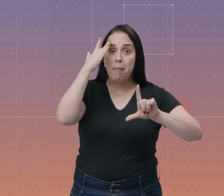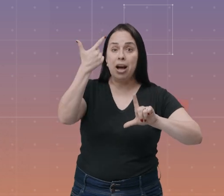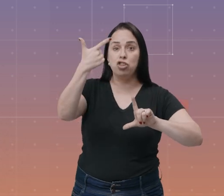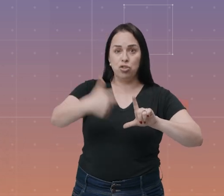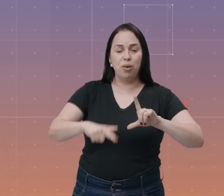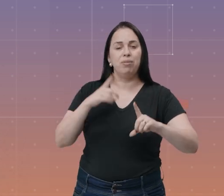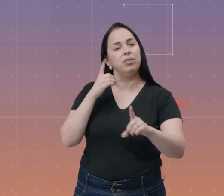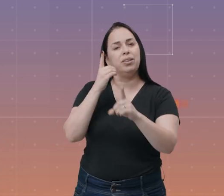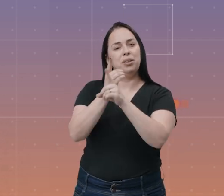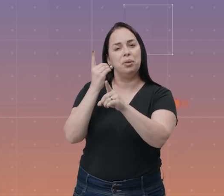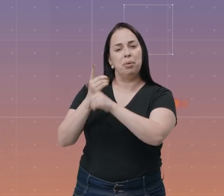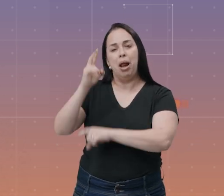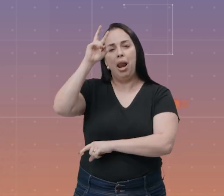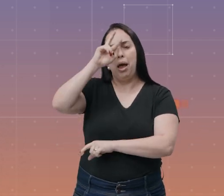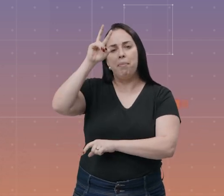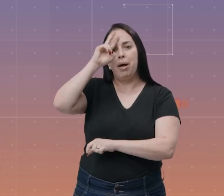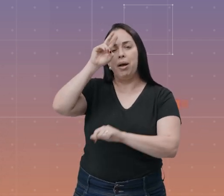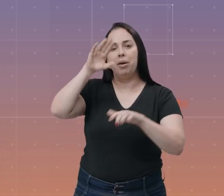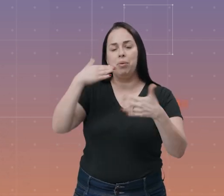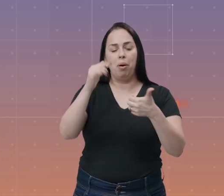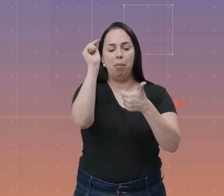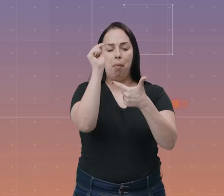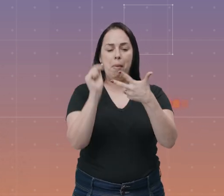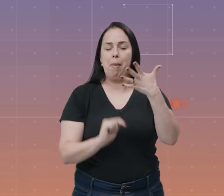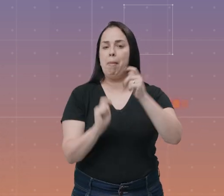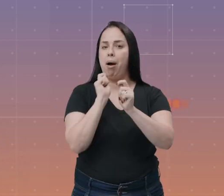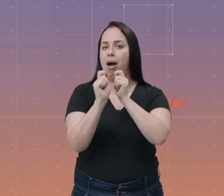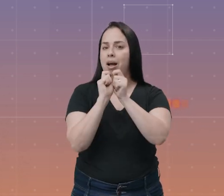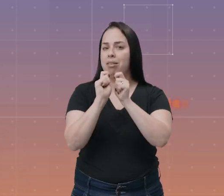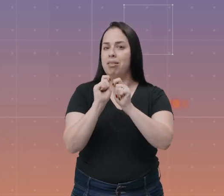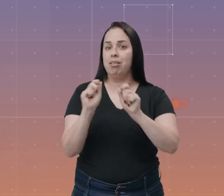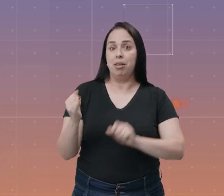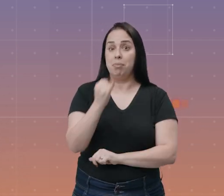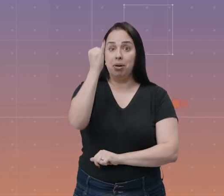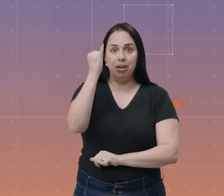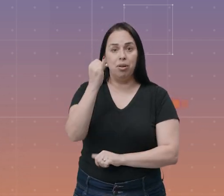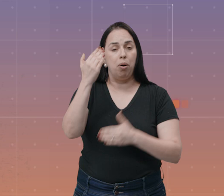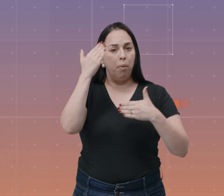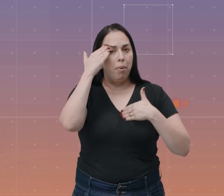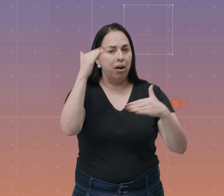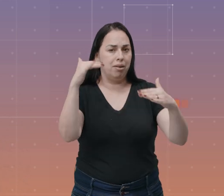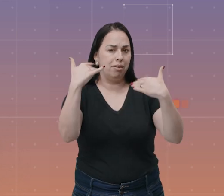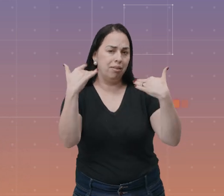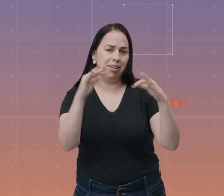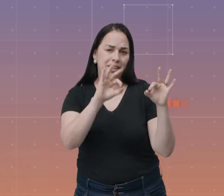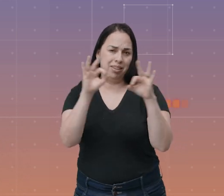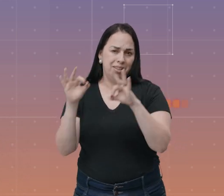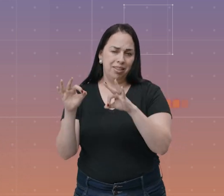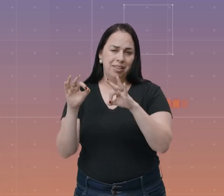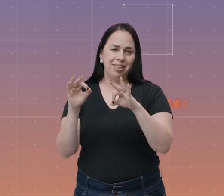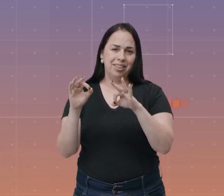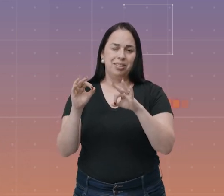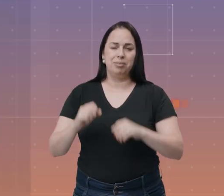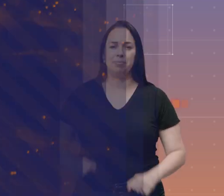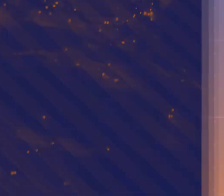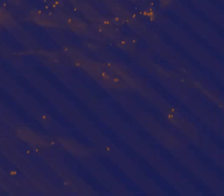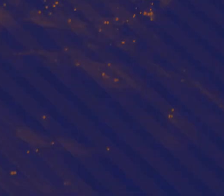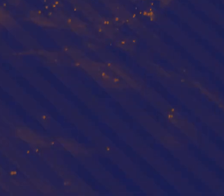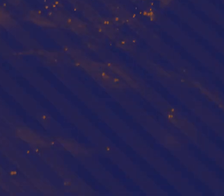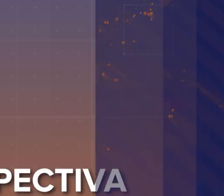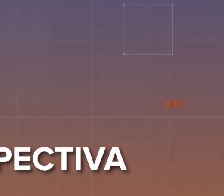um encontro para relembrar as principais reportagens de 2024. Muito obrigado pela companhia e até mais.